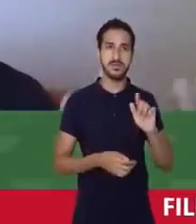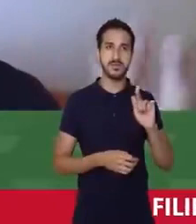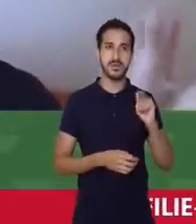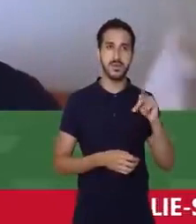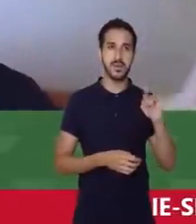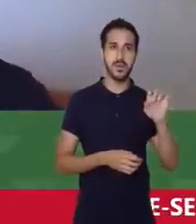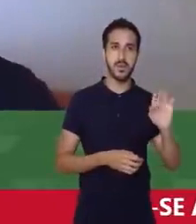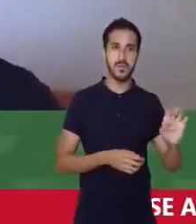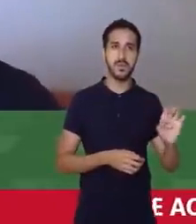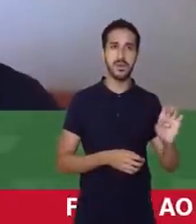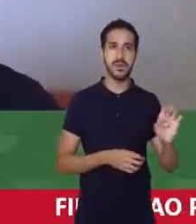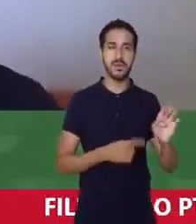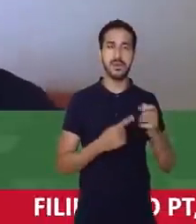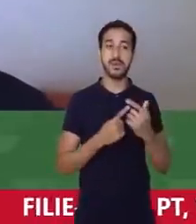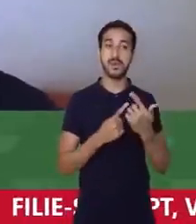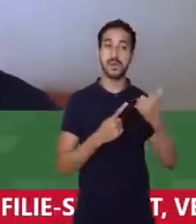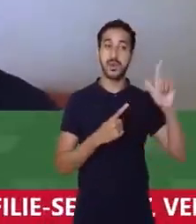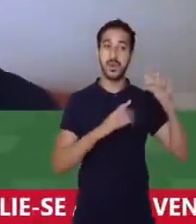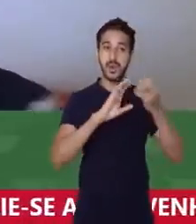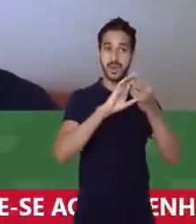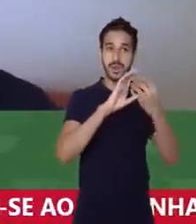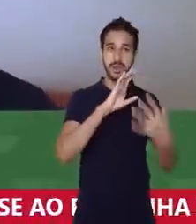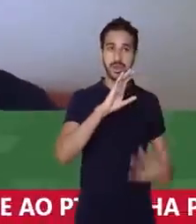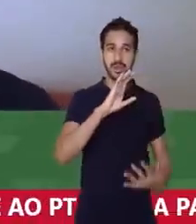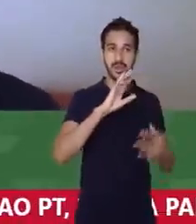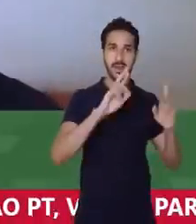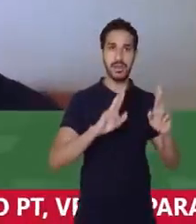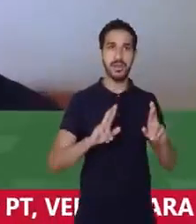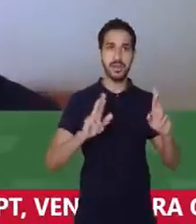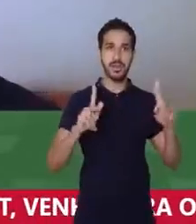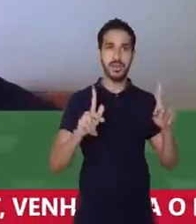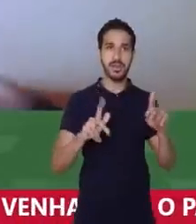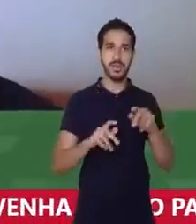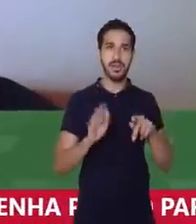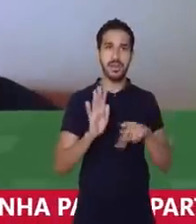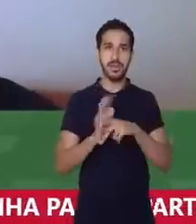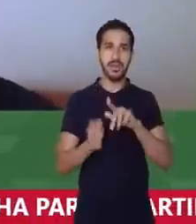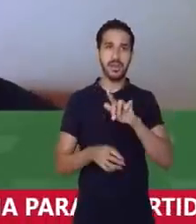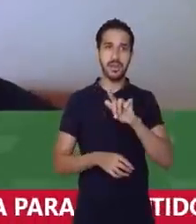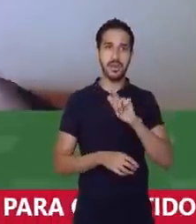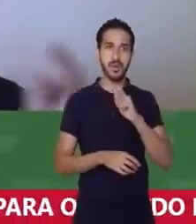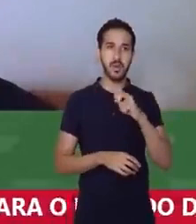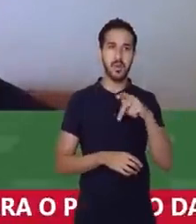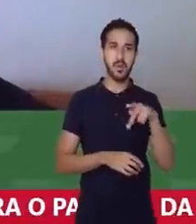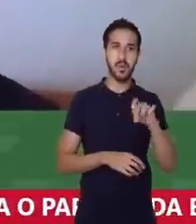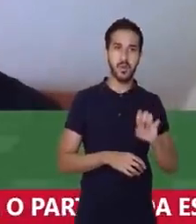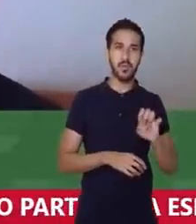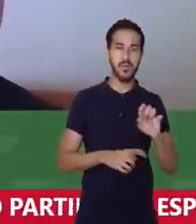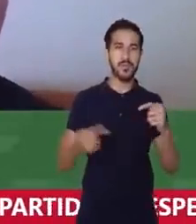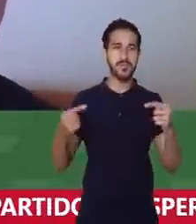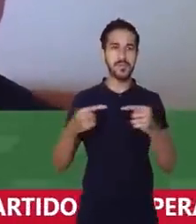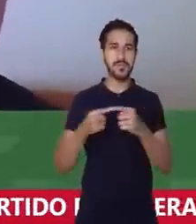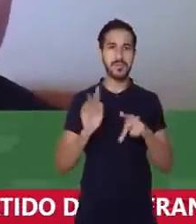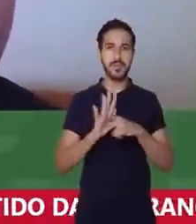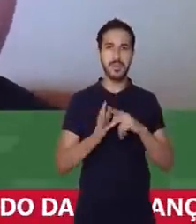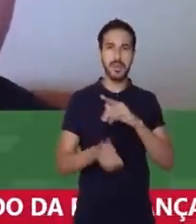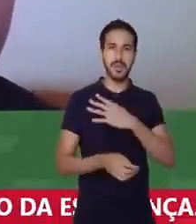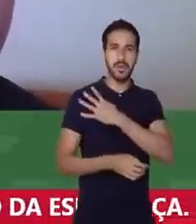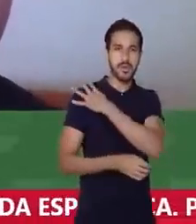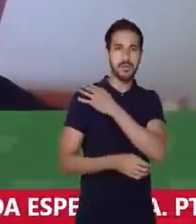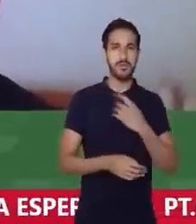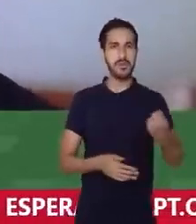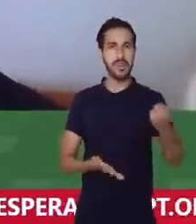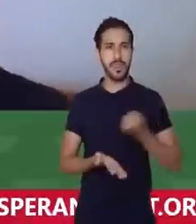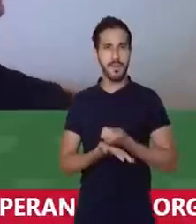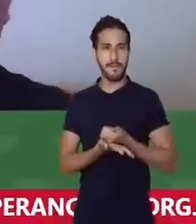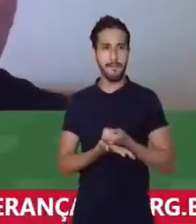golpe com outra característica, diferente do golpe, aquele aplicado pela ditadura